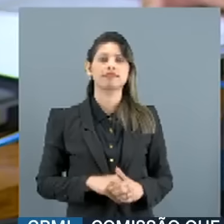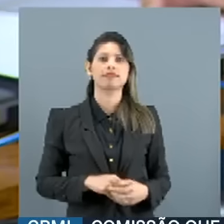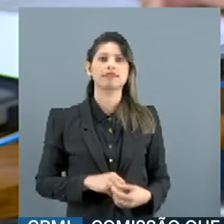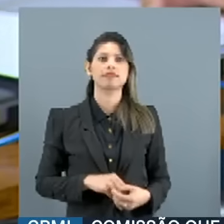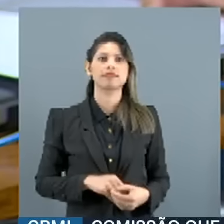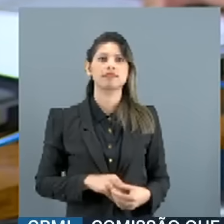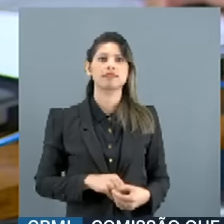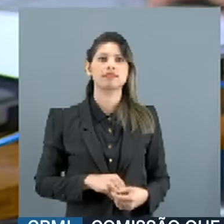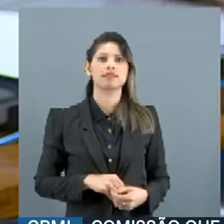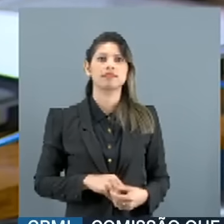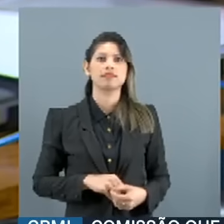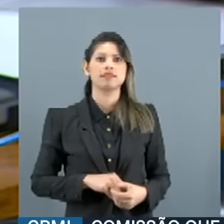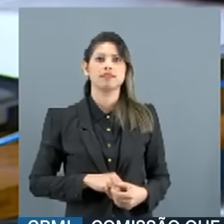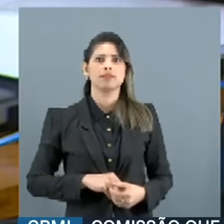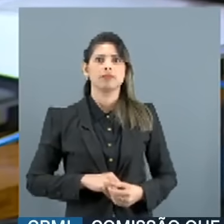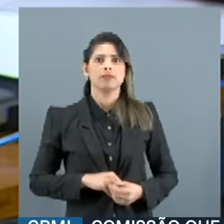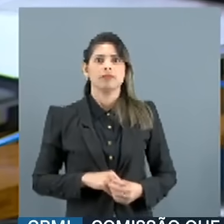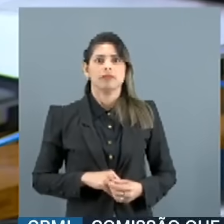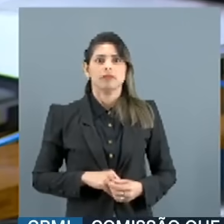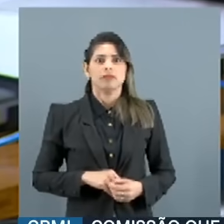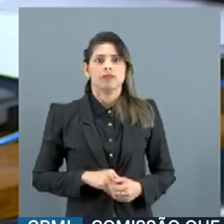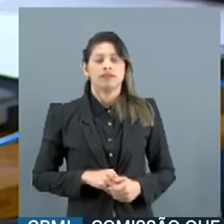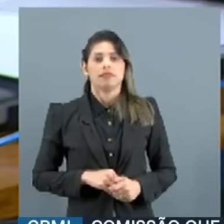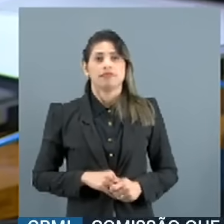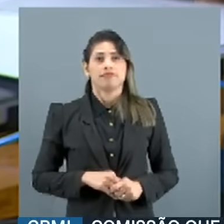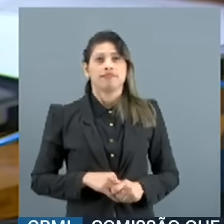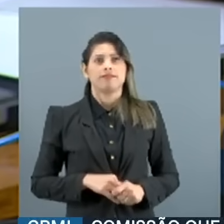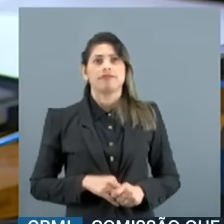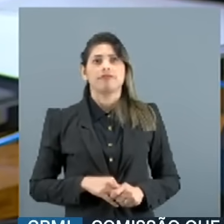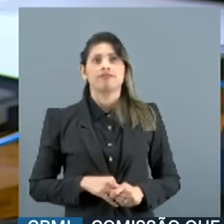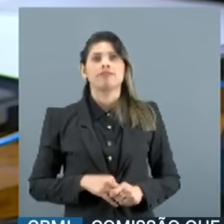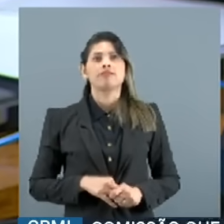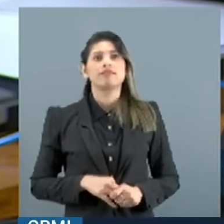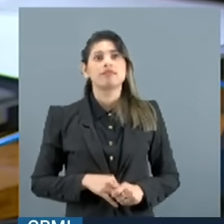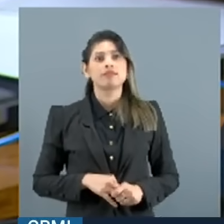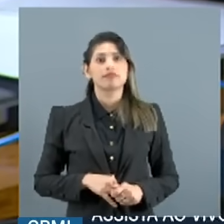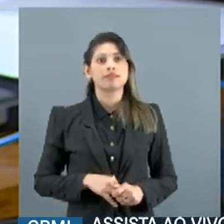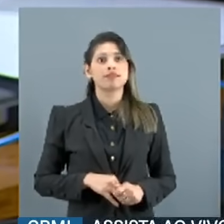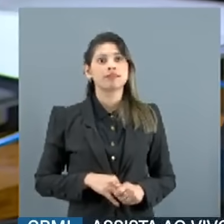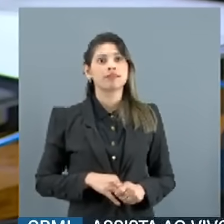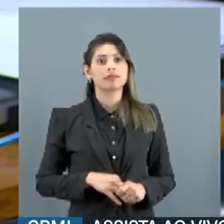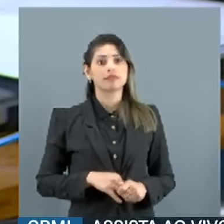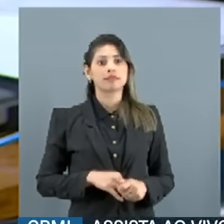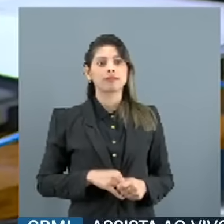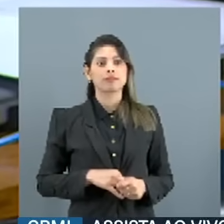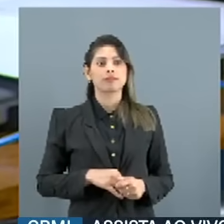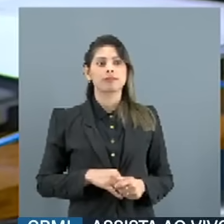Vamos seguir um pouco mais. Eu faço acariações a qualquer momento. Faz acariações a qualquer momento.